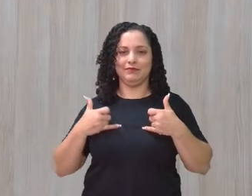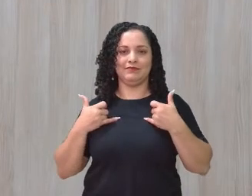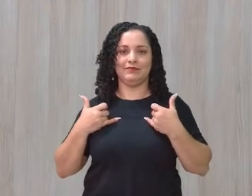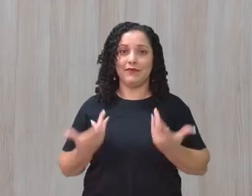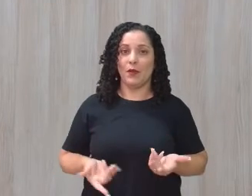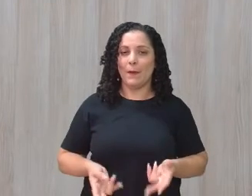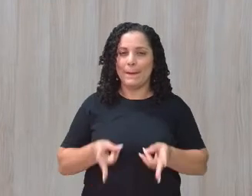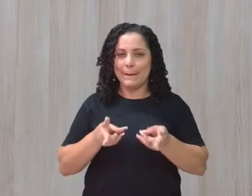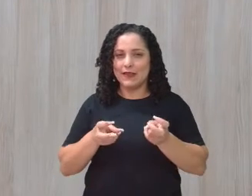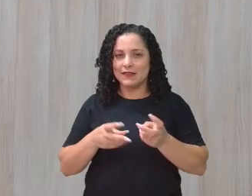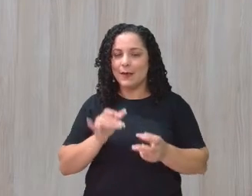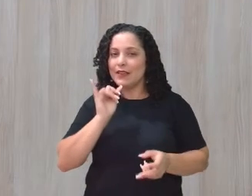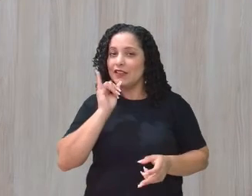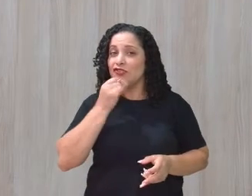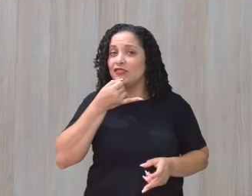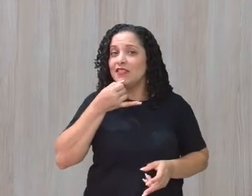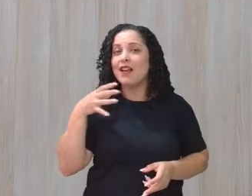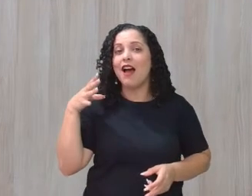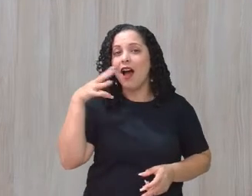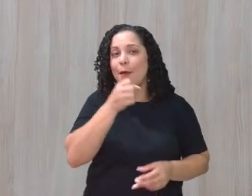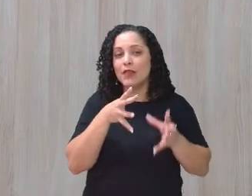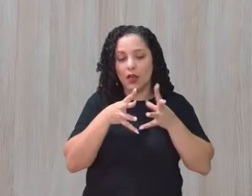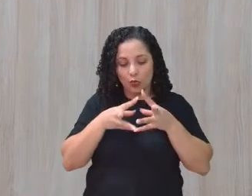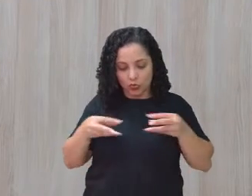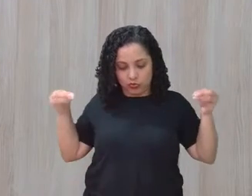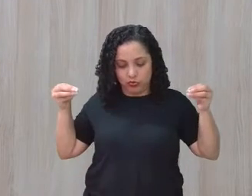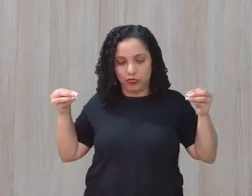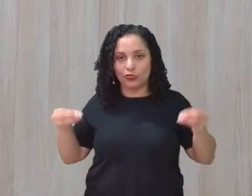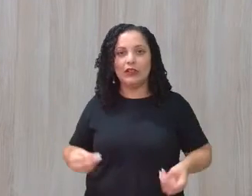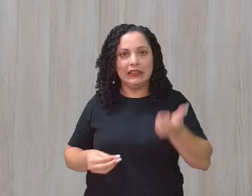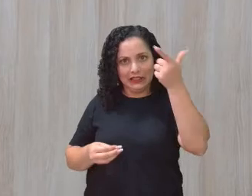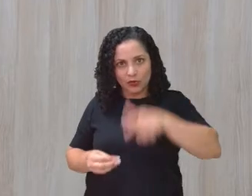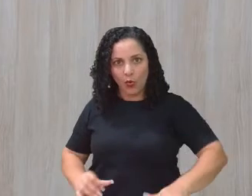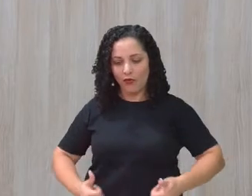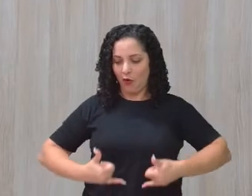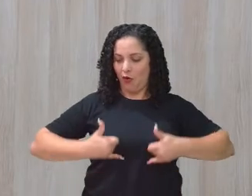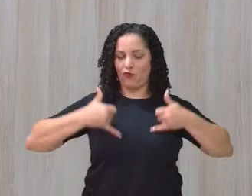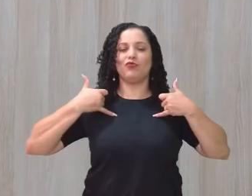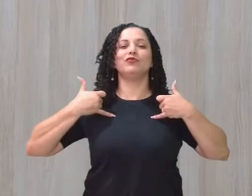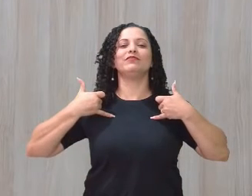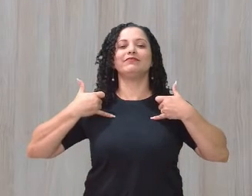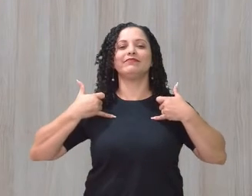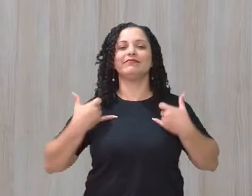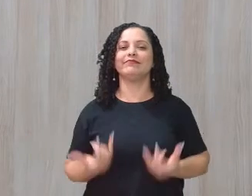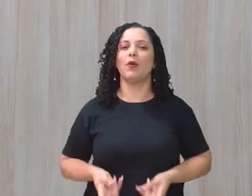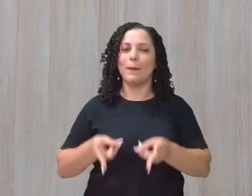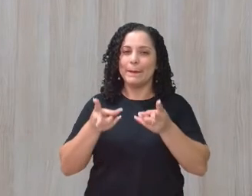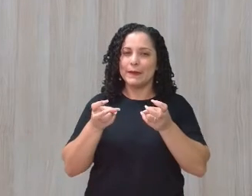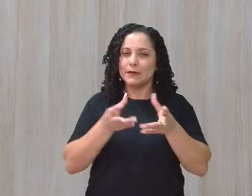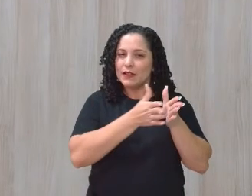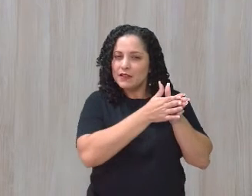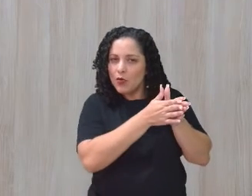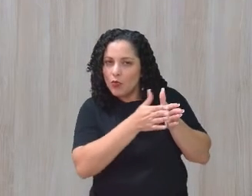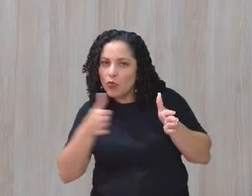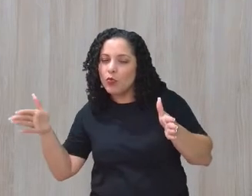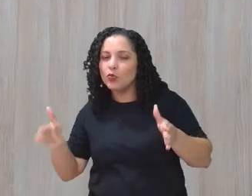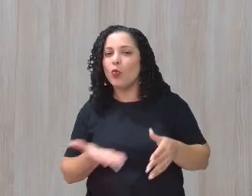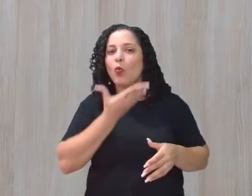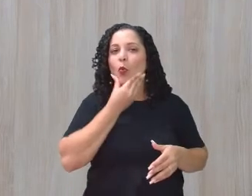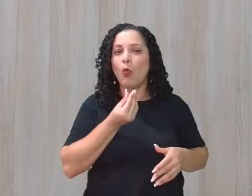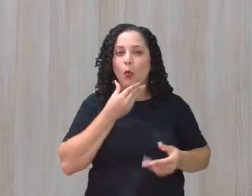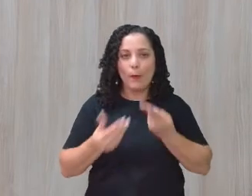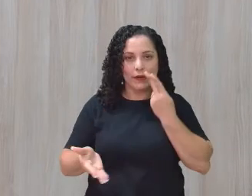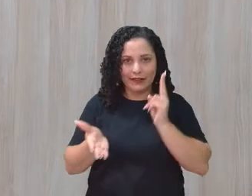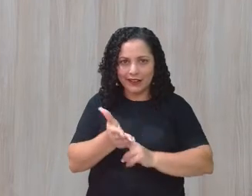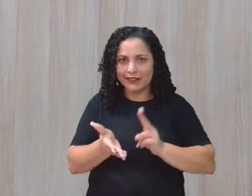tristeza é momentânea e que ela logo dá lugar ao orgulho de novo. Então perceba que ao longo da narrativa o carteiro não aprende muita coisa,